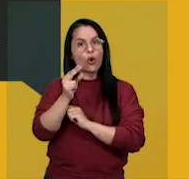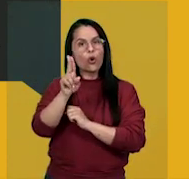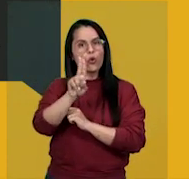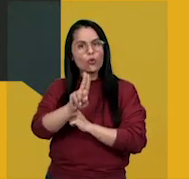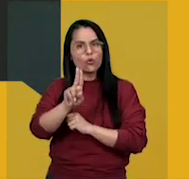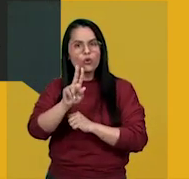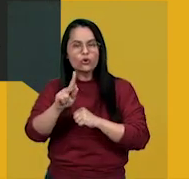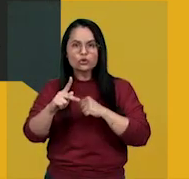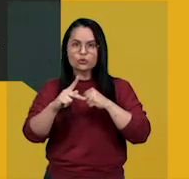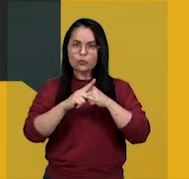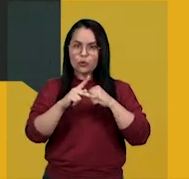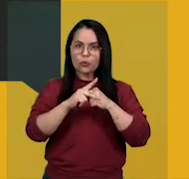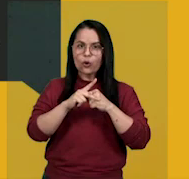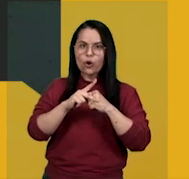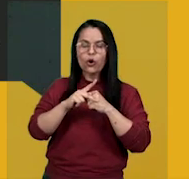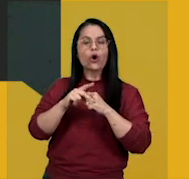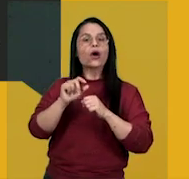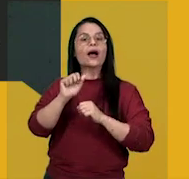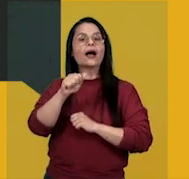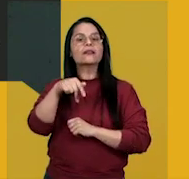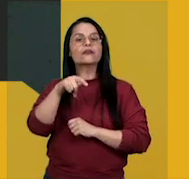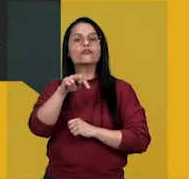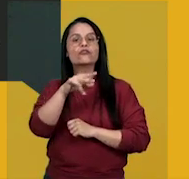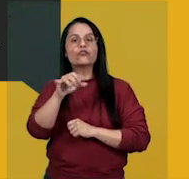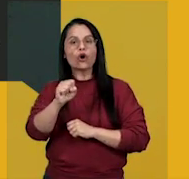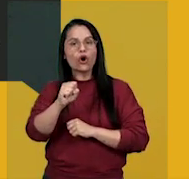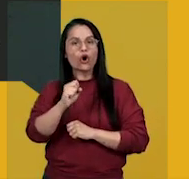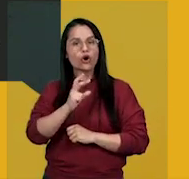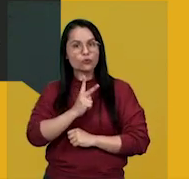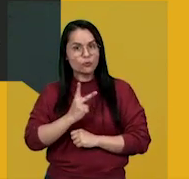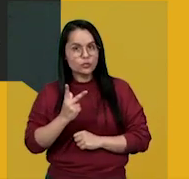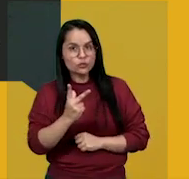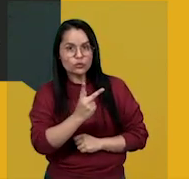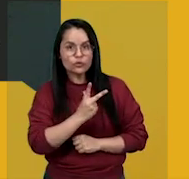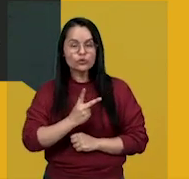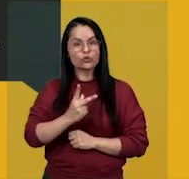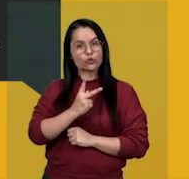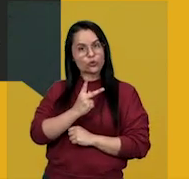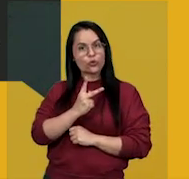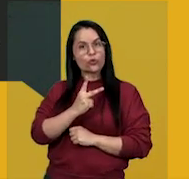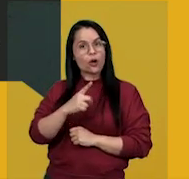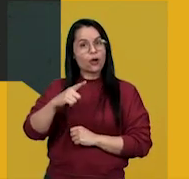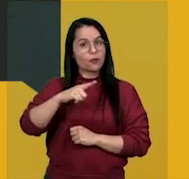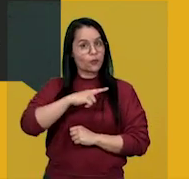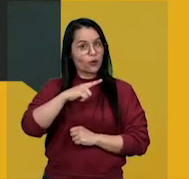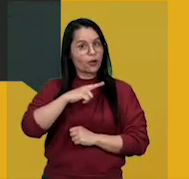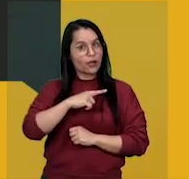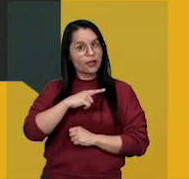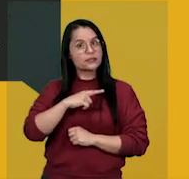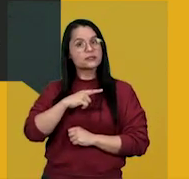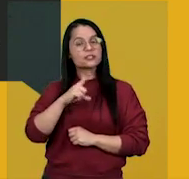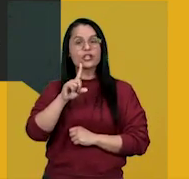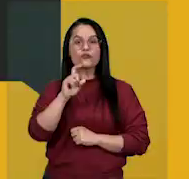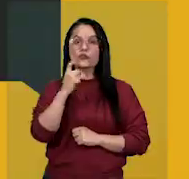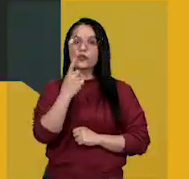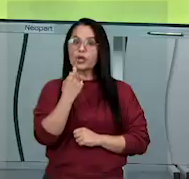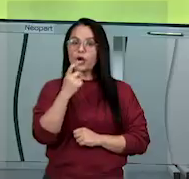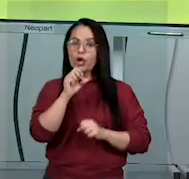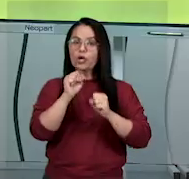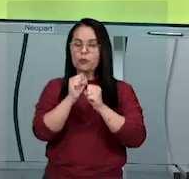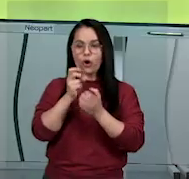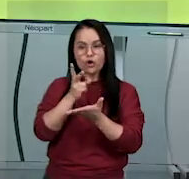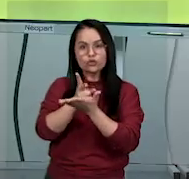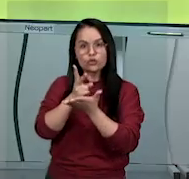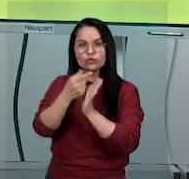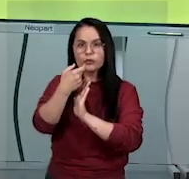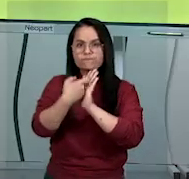pronomes anafóricos, pessoais, possessivos, demonstrativos, que contribuem para a continuidade do texto.